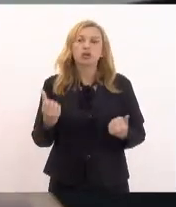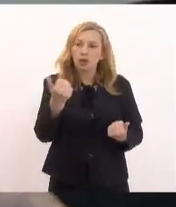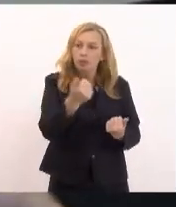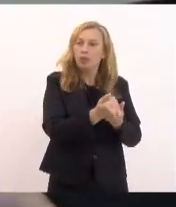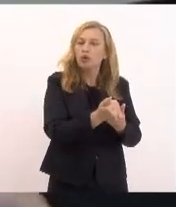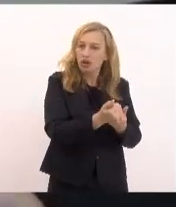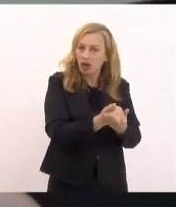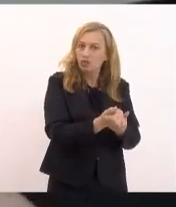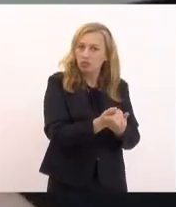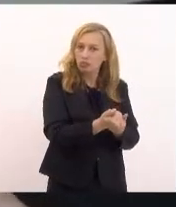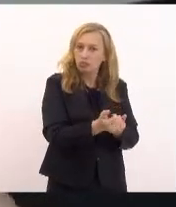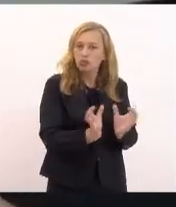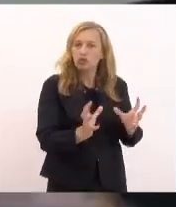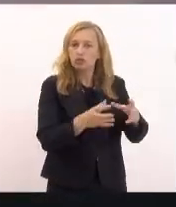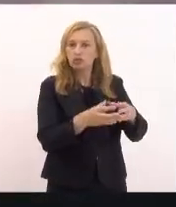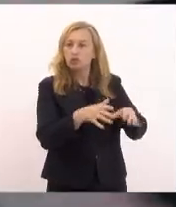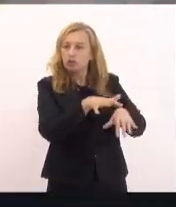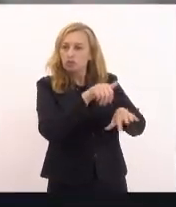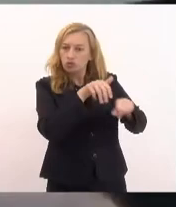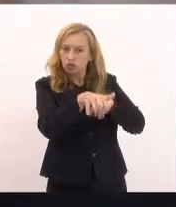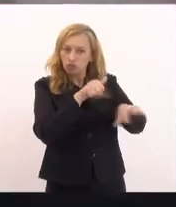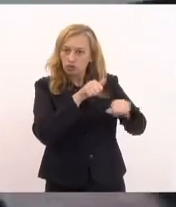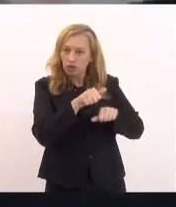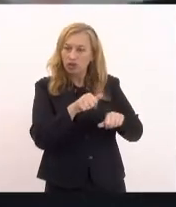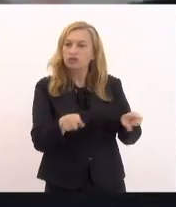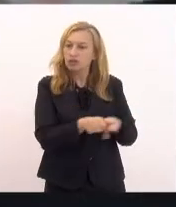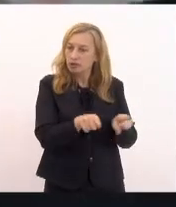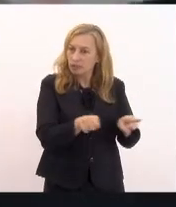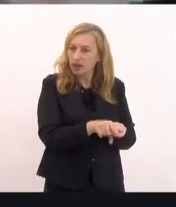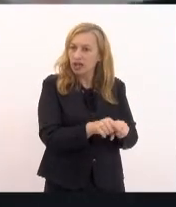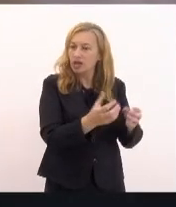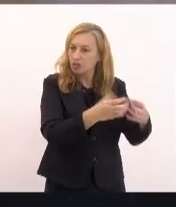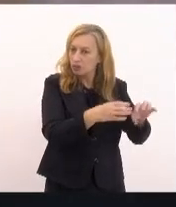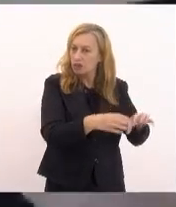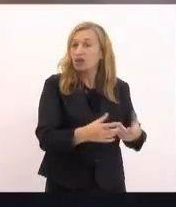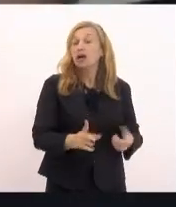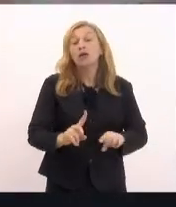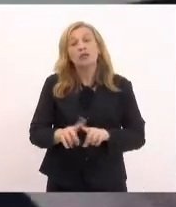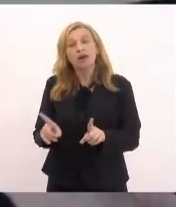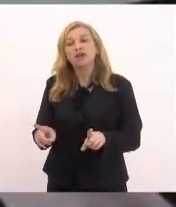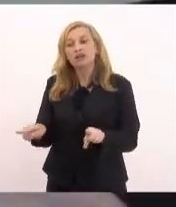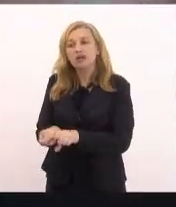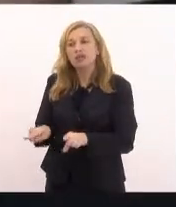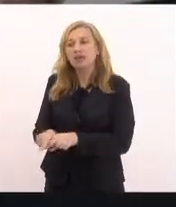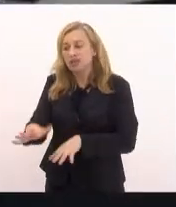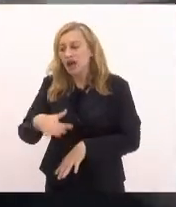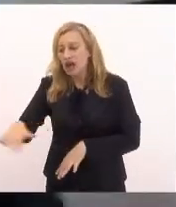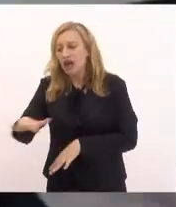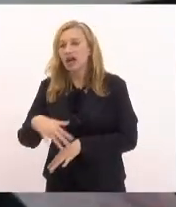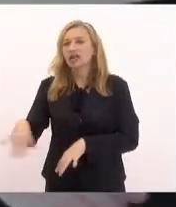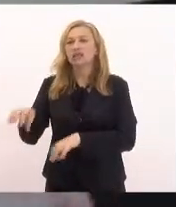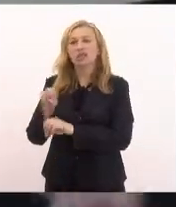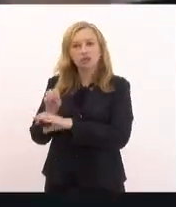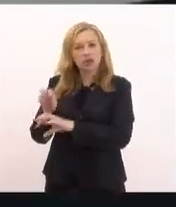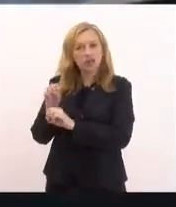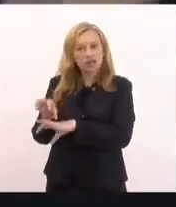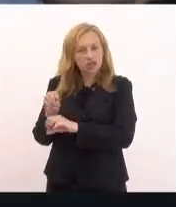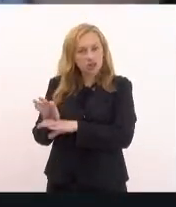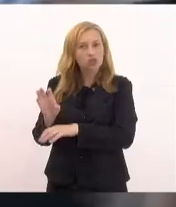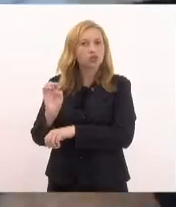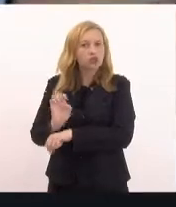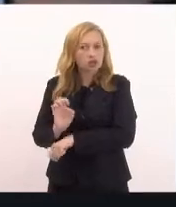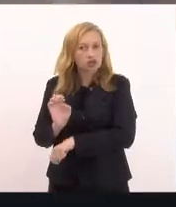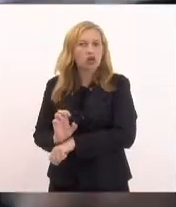chamada desses concursados, queremos apoiar também a chamada dos concursados da educação, dos concursos sobrestados,